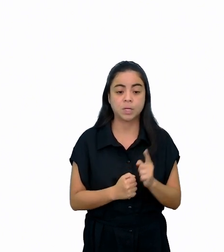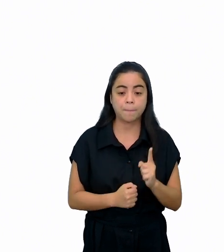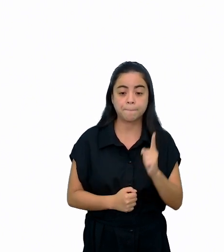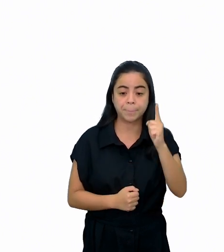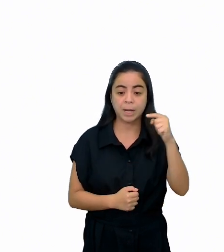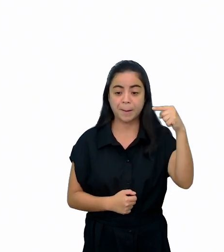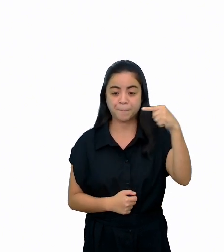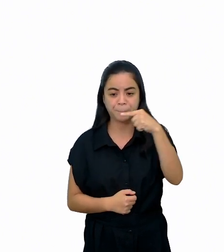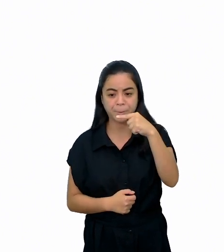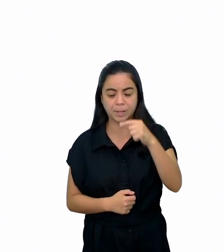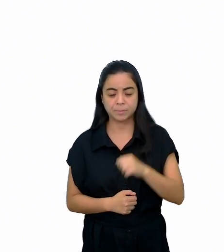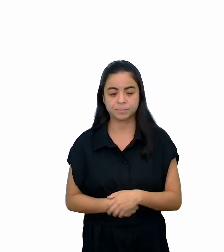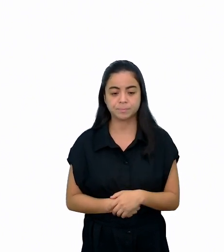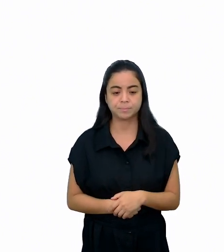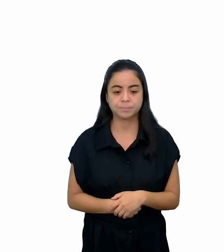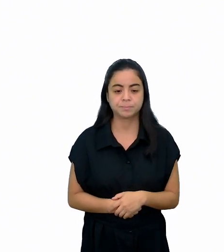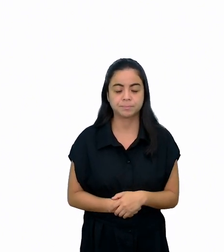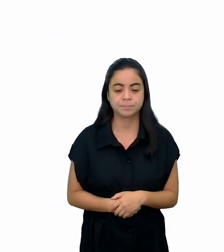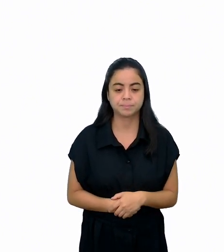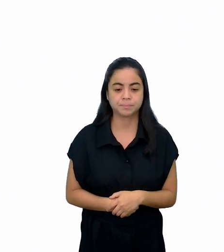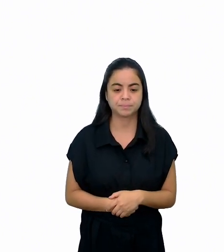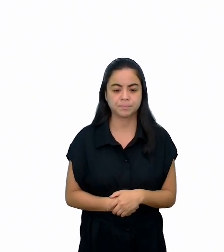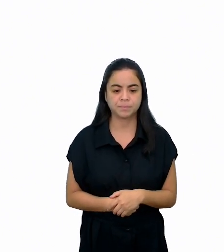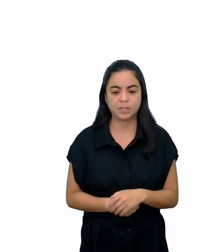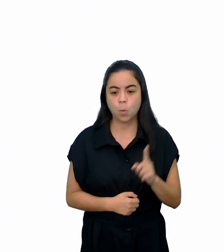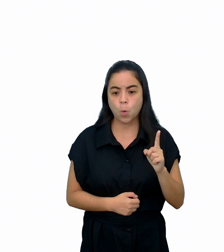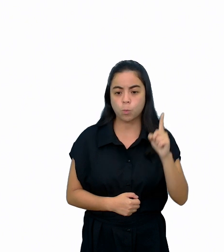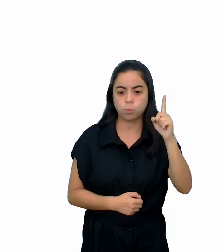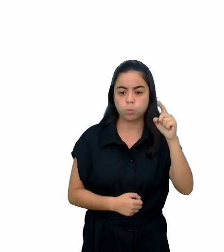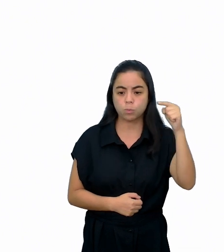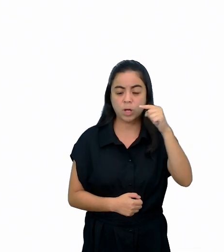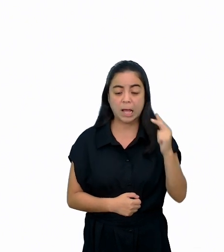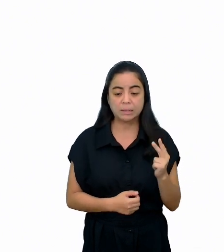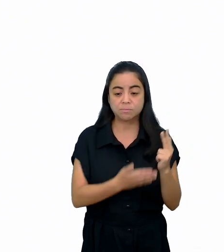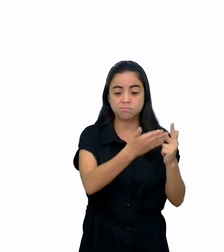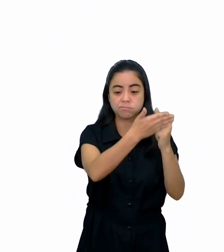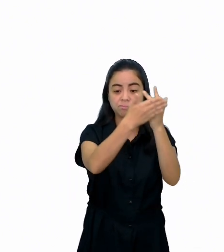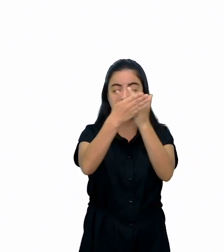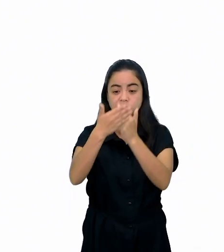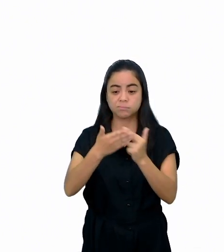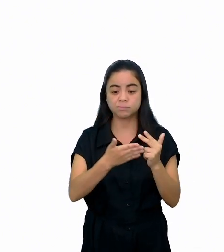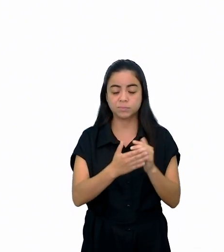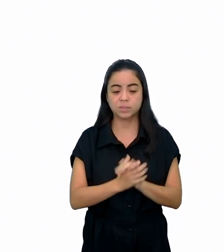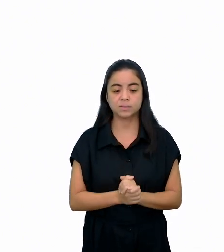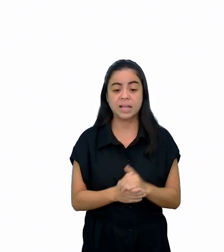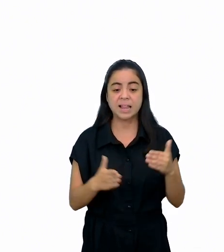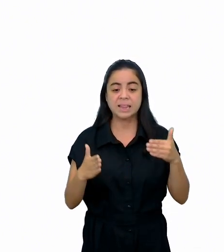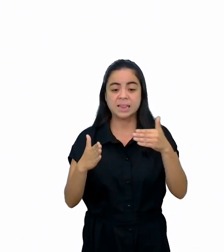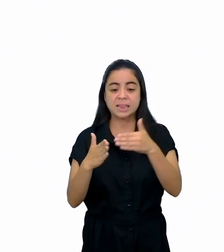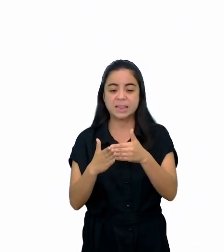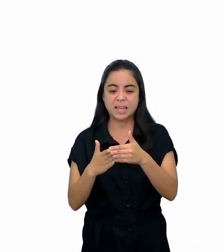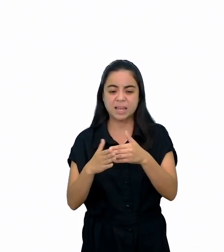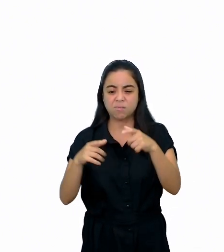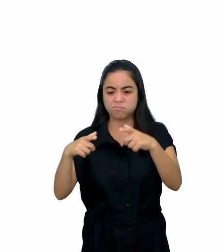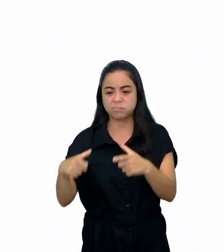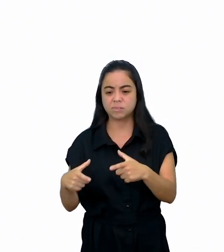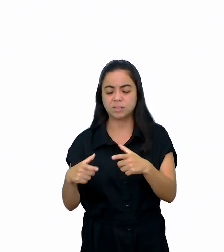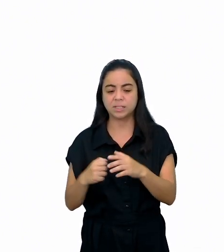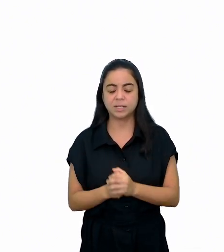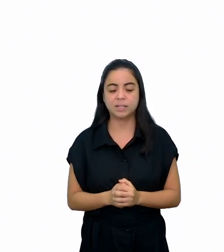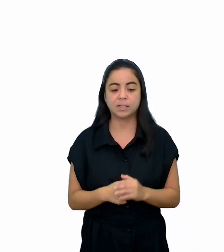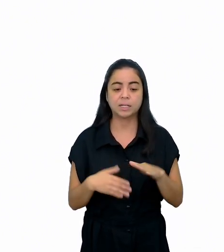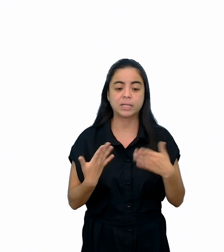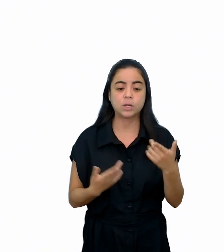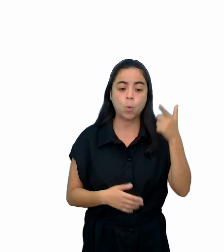ele deve seguir no corredor em direção do fundo da sala até chegar à carteira da Bruna. Outra maneira que as